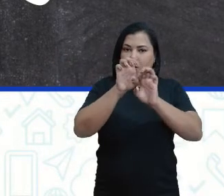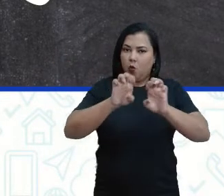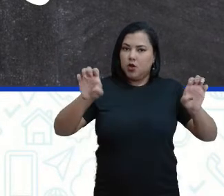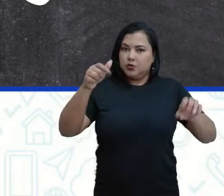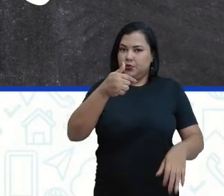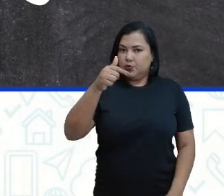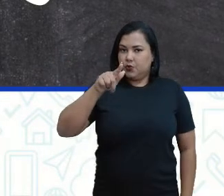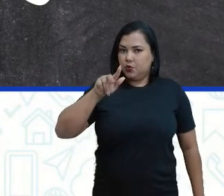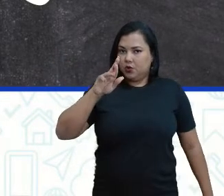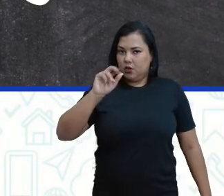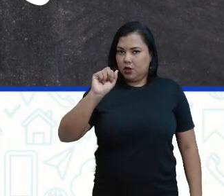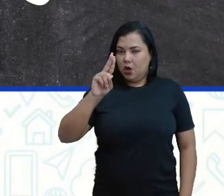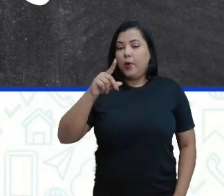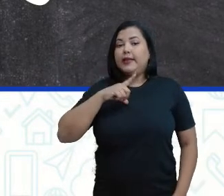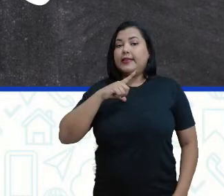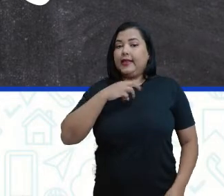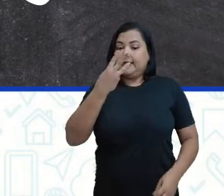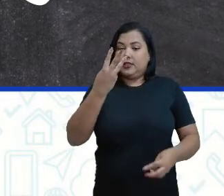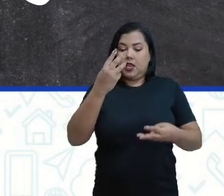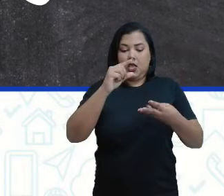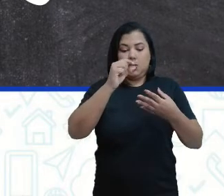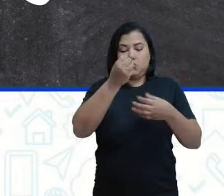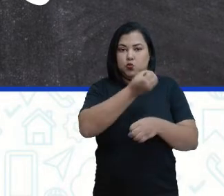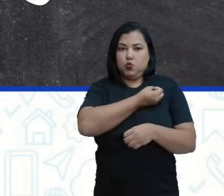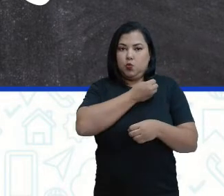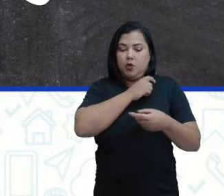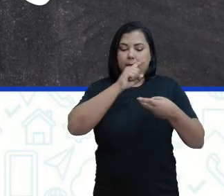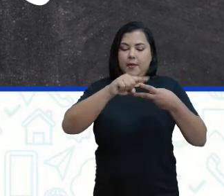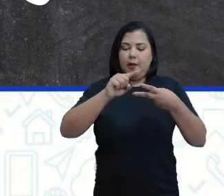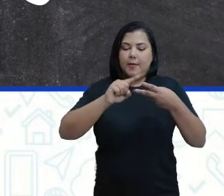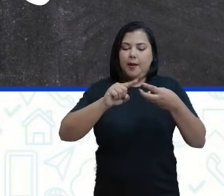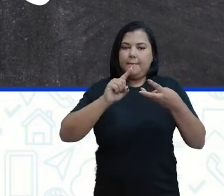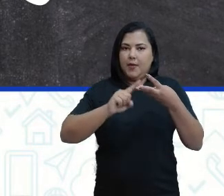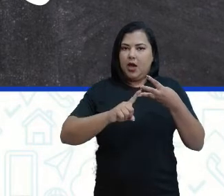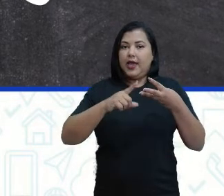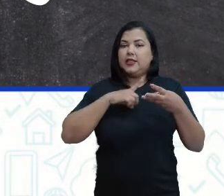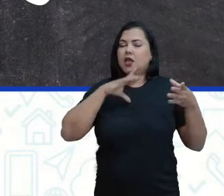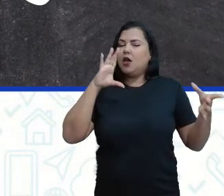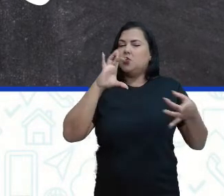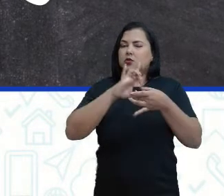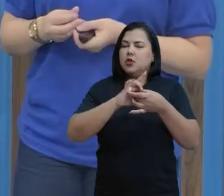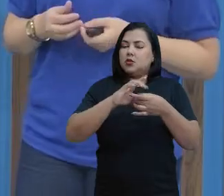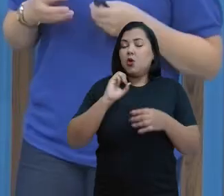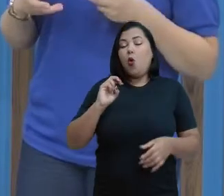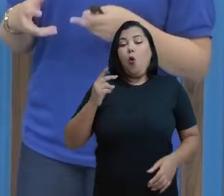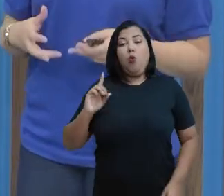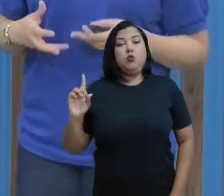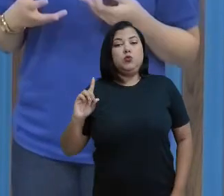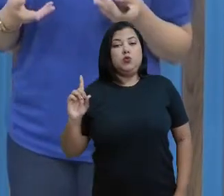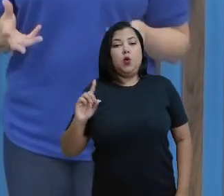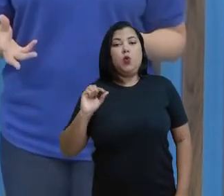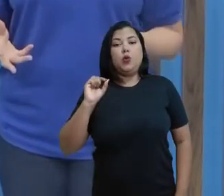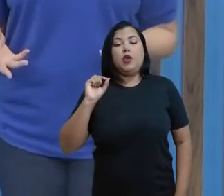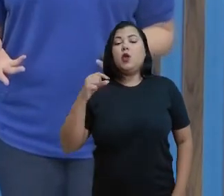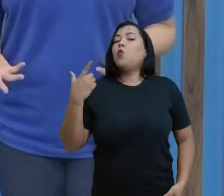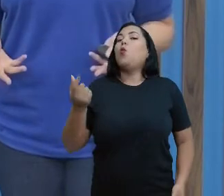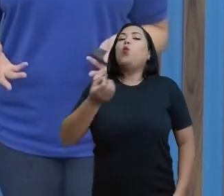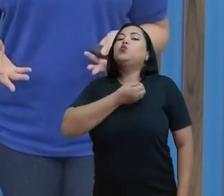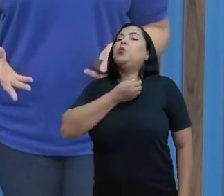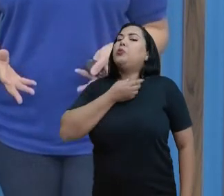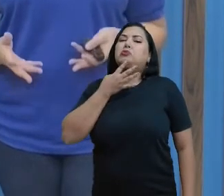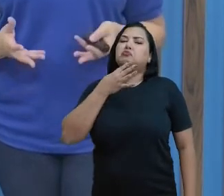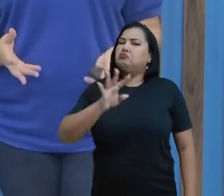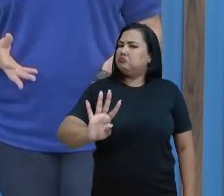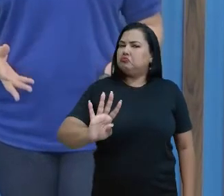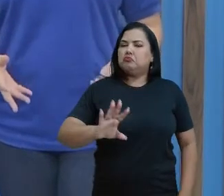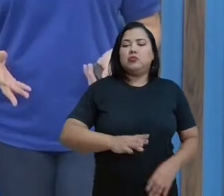Ela vai ter 3 termos e esses termos eles vão ter aí associação ou não com a nossa incógnita, né? Com o valor que a gente